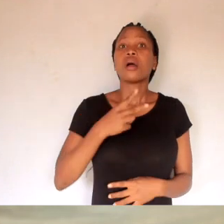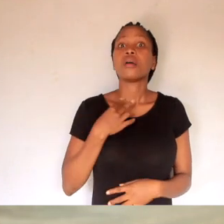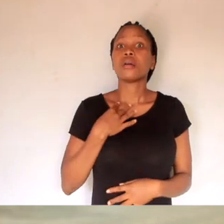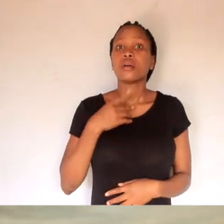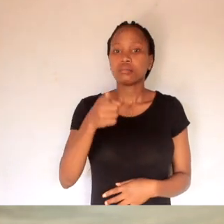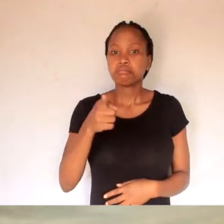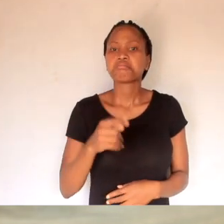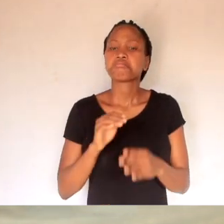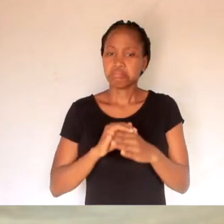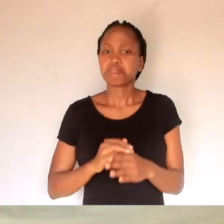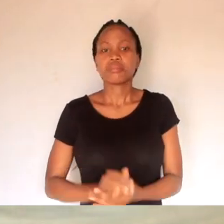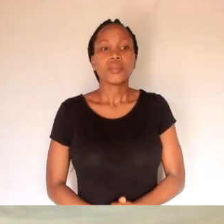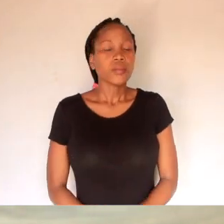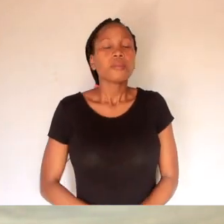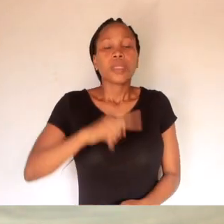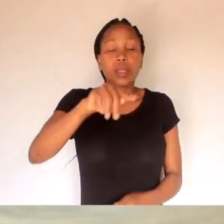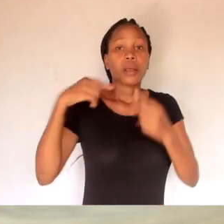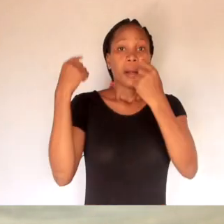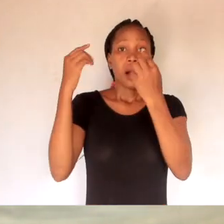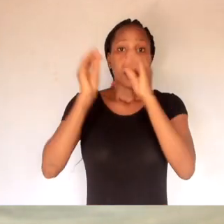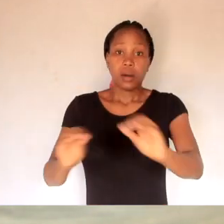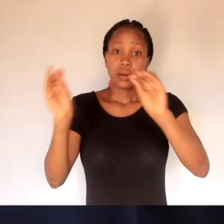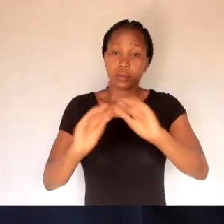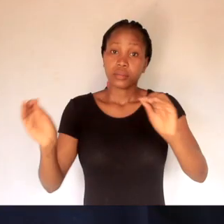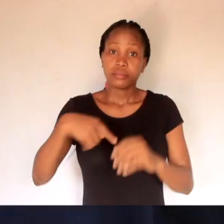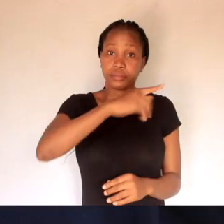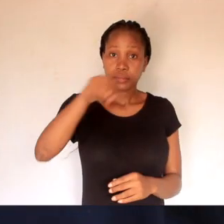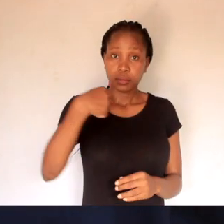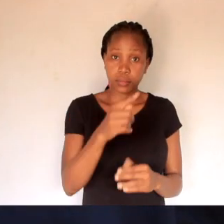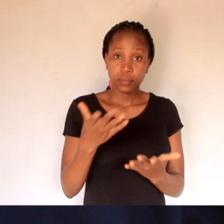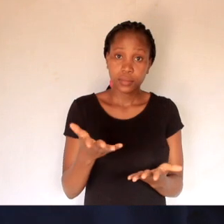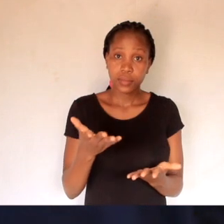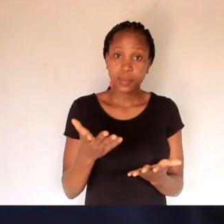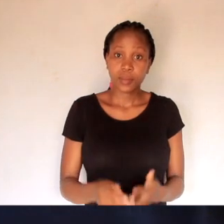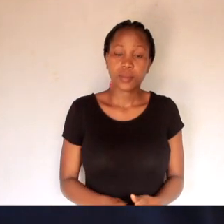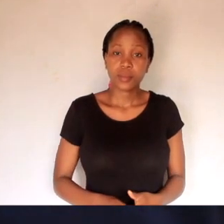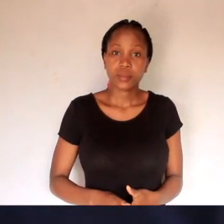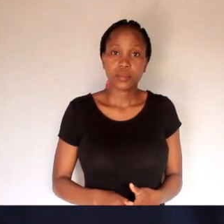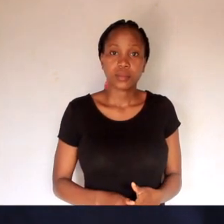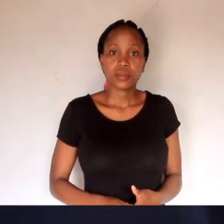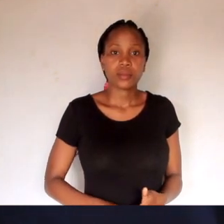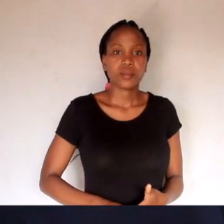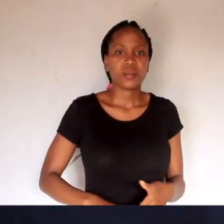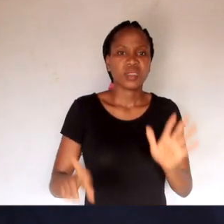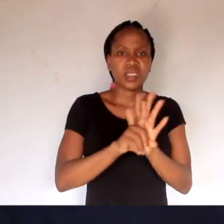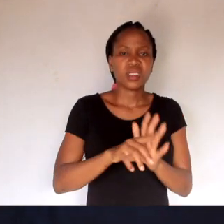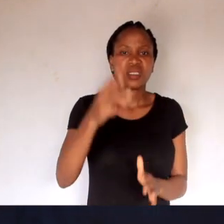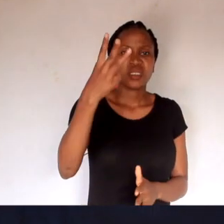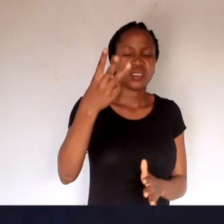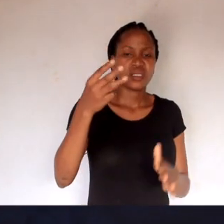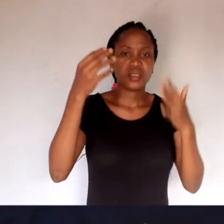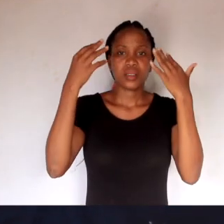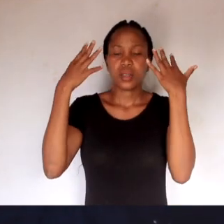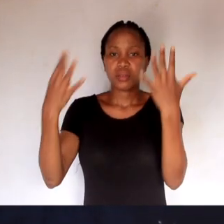lei do Sistema Nacional de Educação. Estivemos envolvidos na questão da revogação do despacho número 39 como organizações